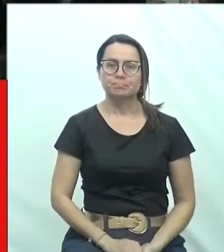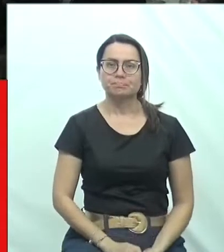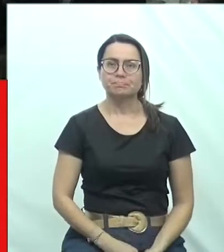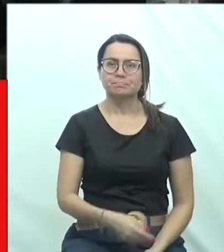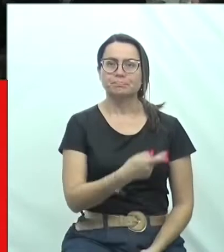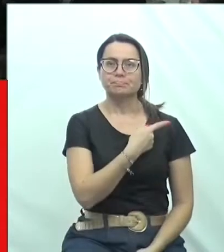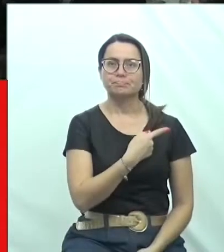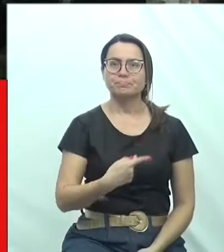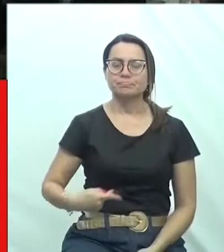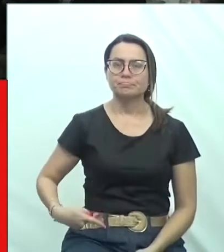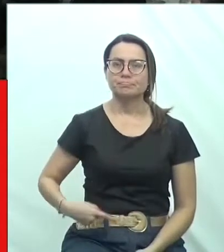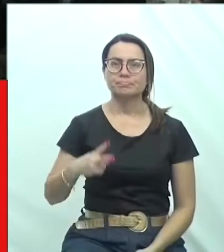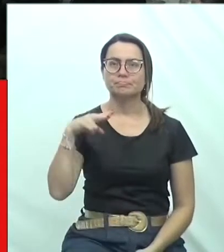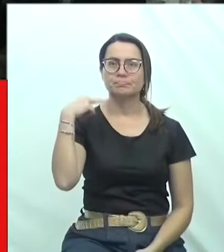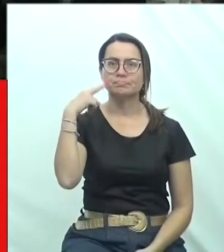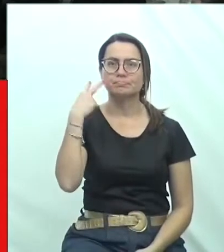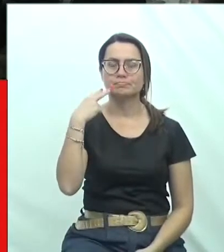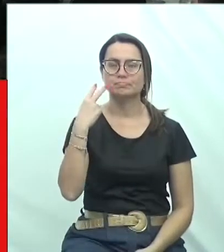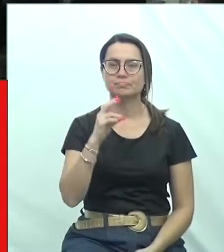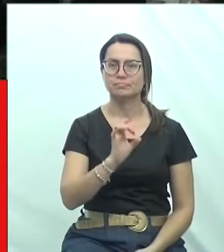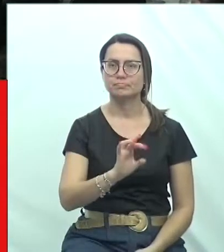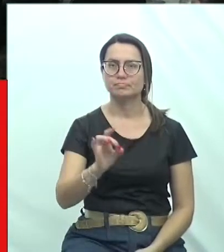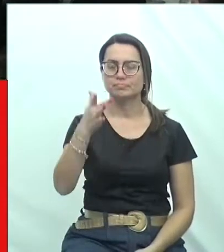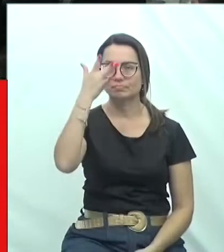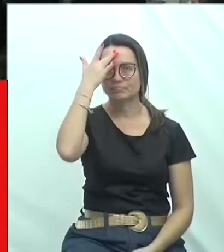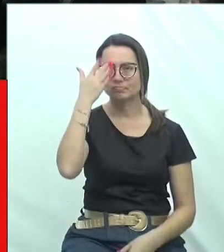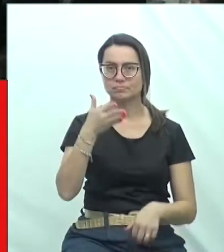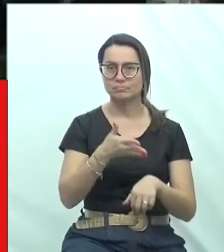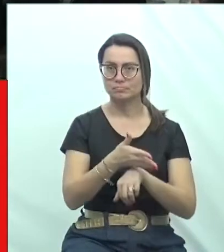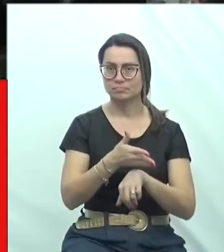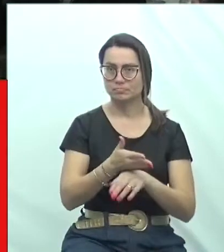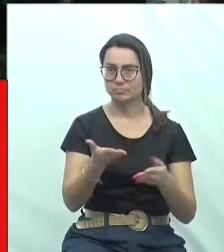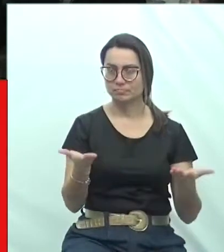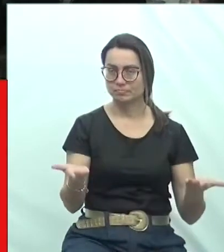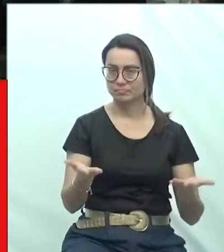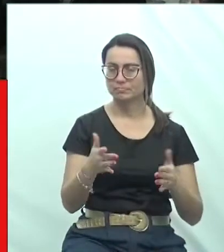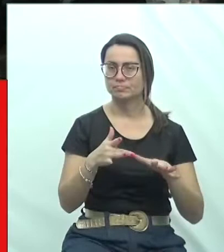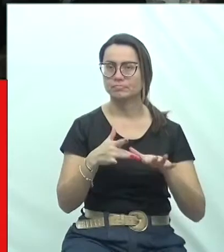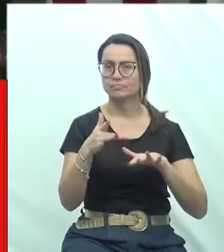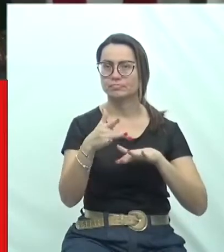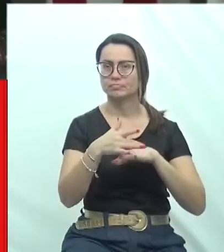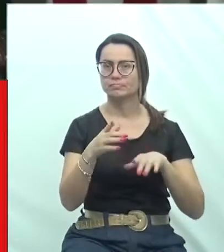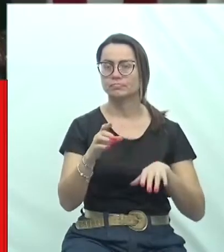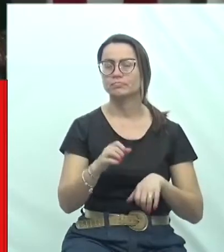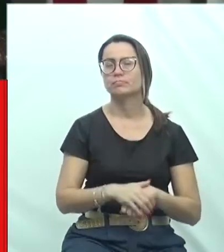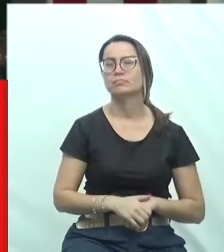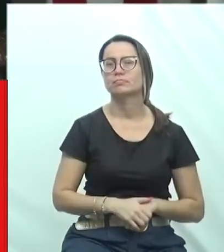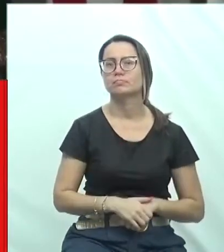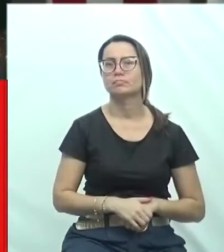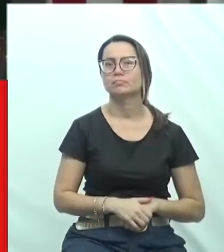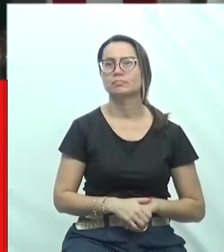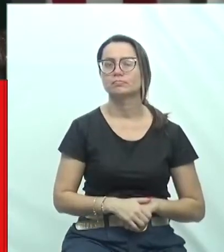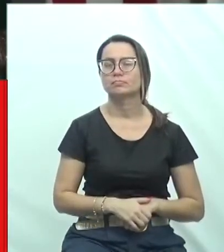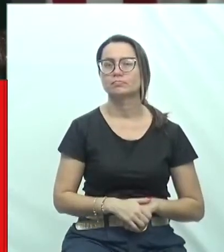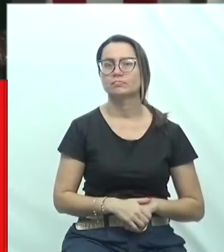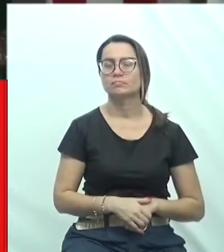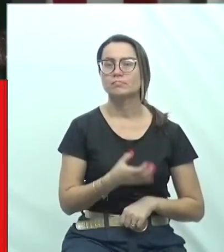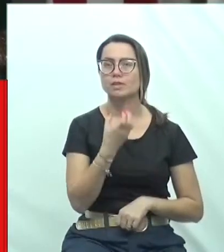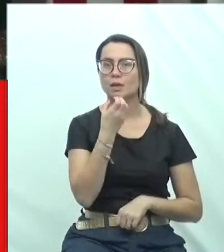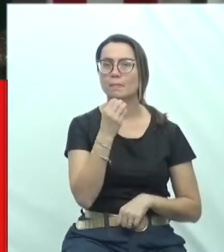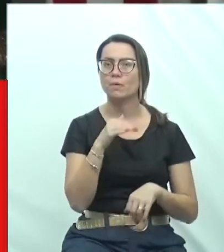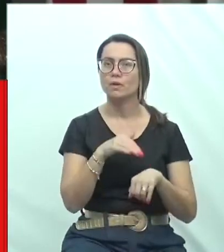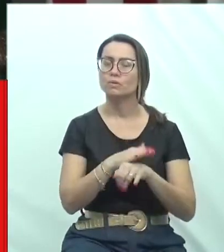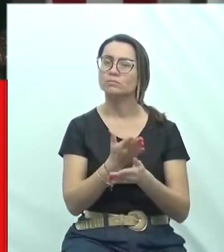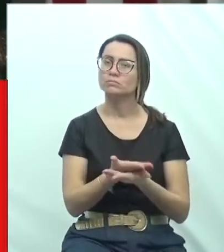vereadores, vereadoras, público presente, pessoal que nos acompanha pelas redes sociais, meu boa noite a todos, shalom a todos,